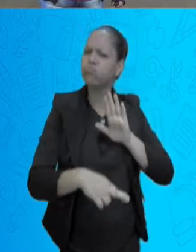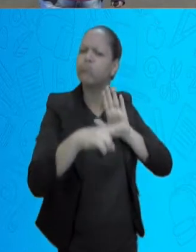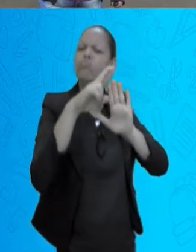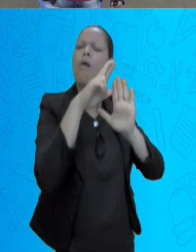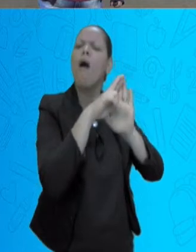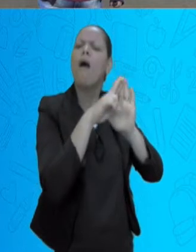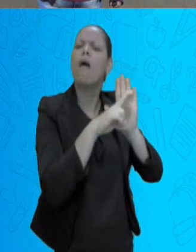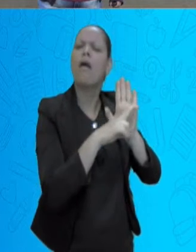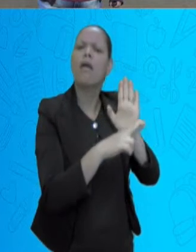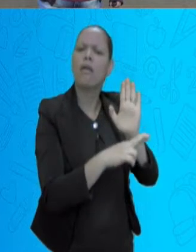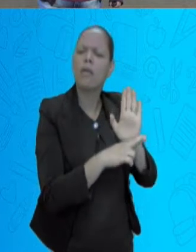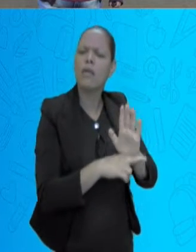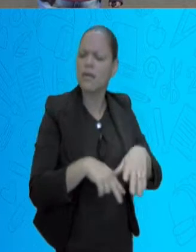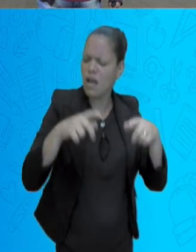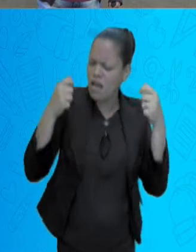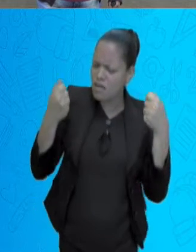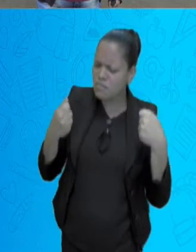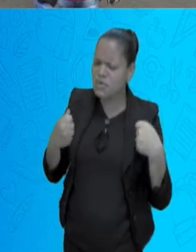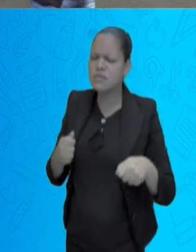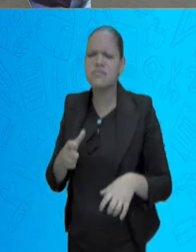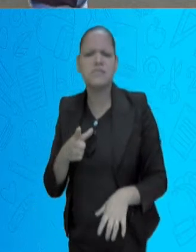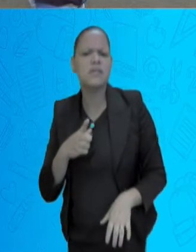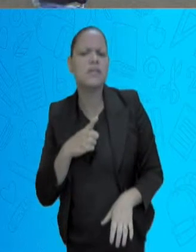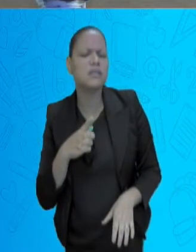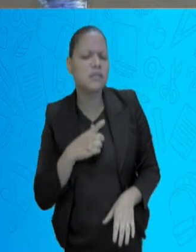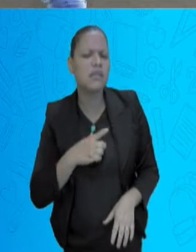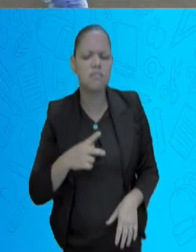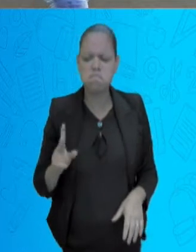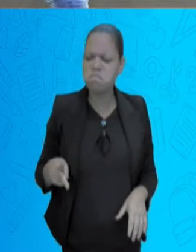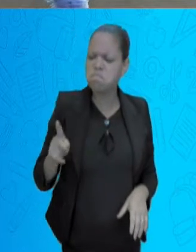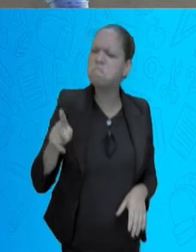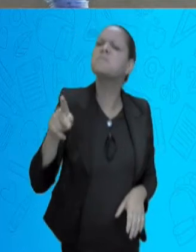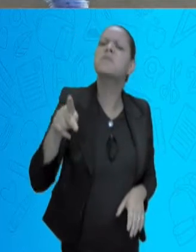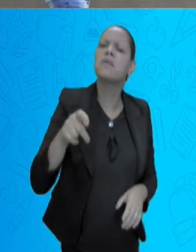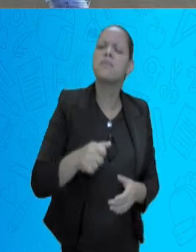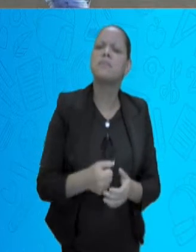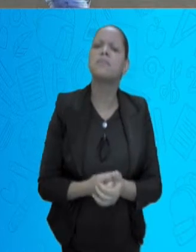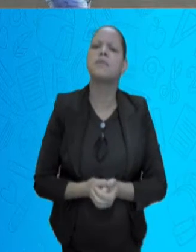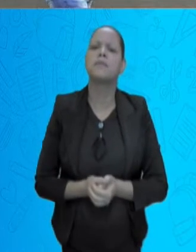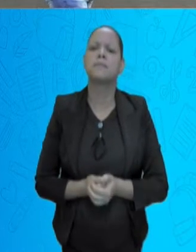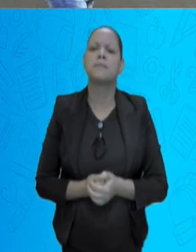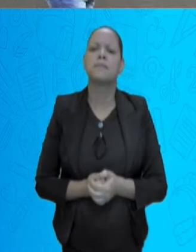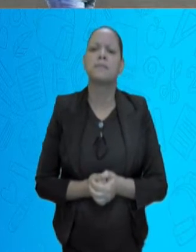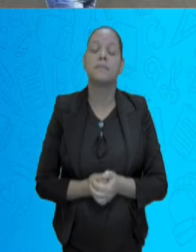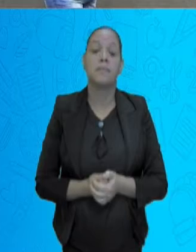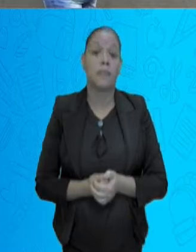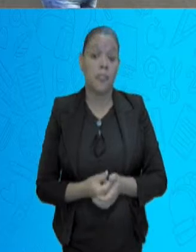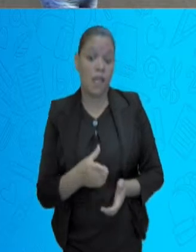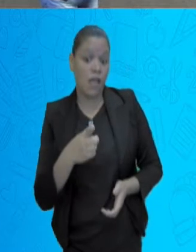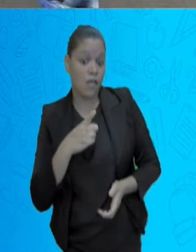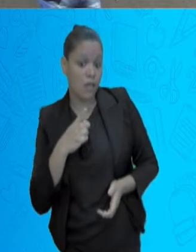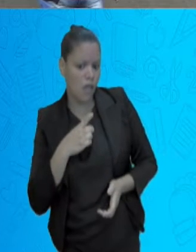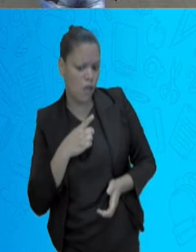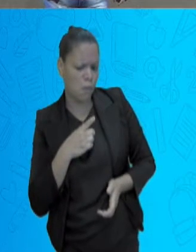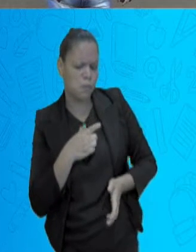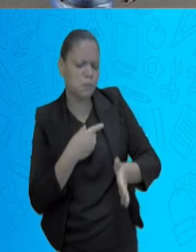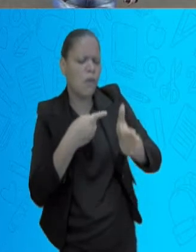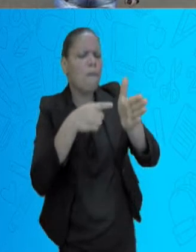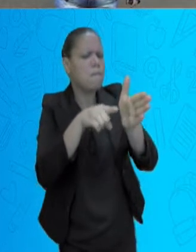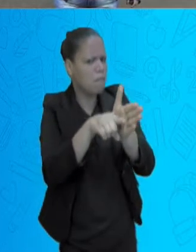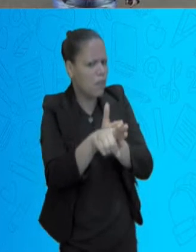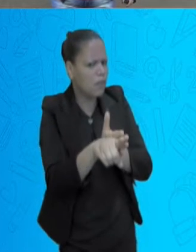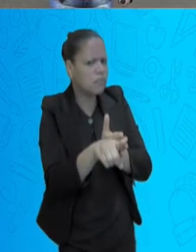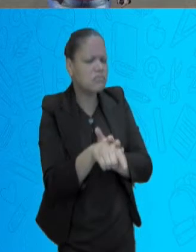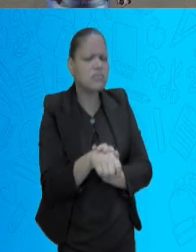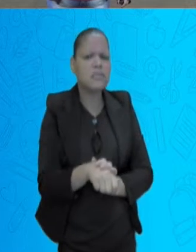estar aplicando a todo momento. Quando nós temos uma pergunta, nós temos que